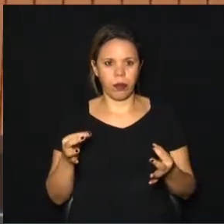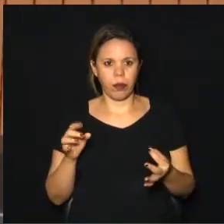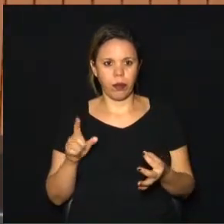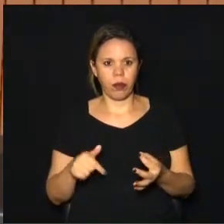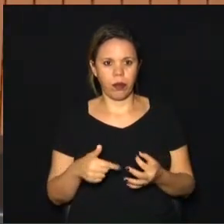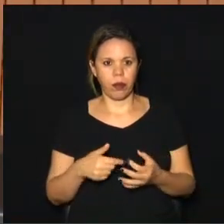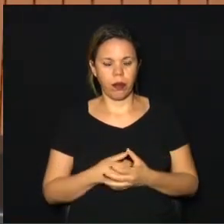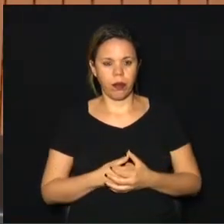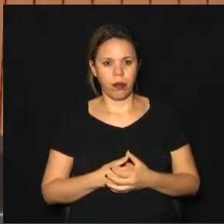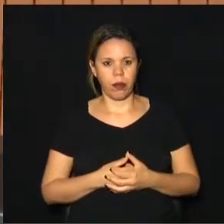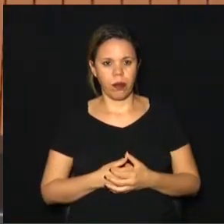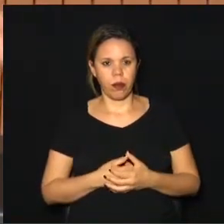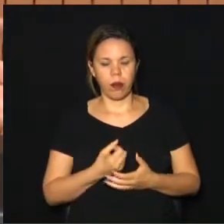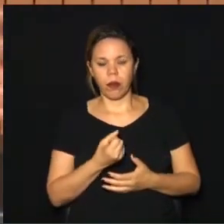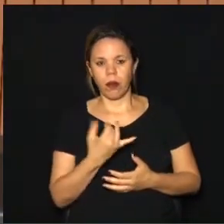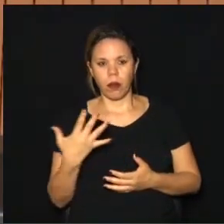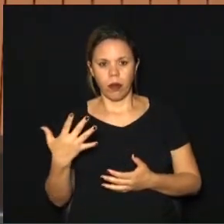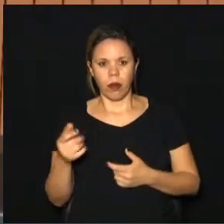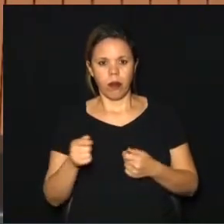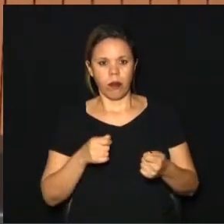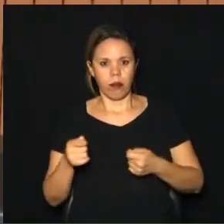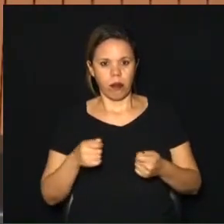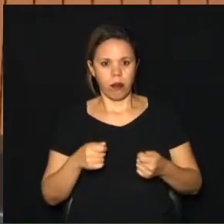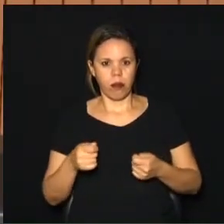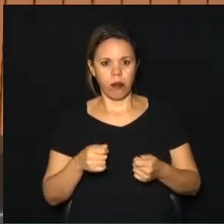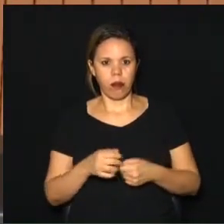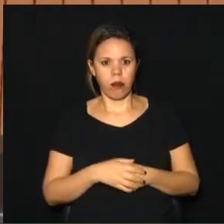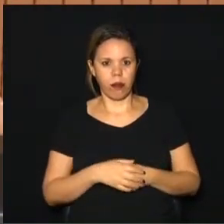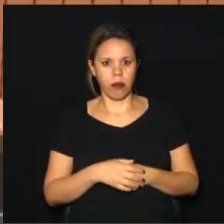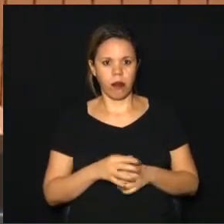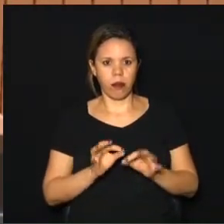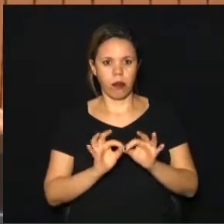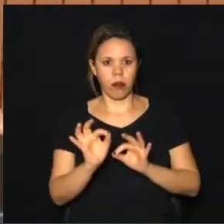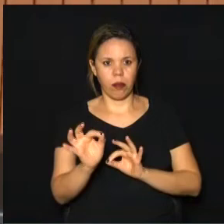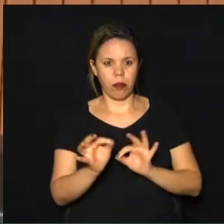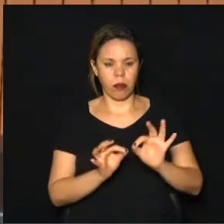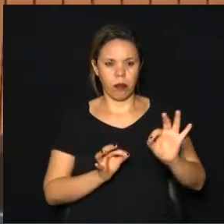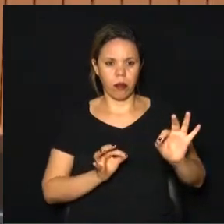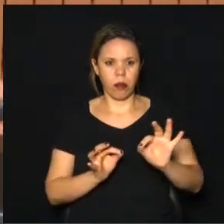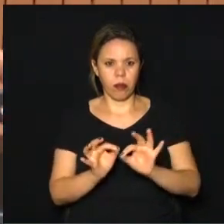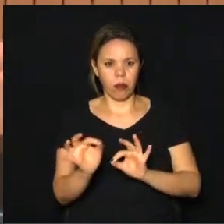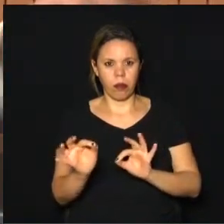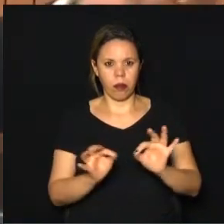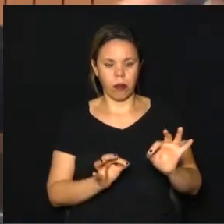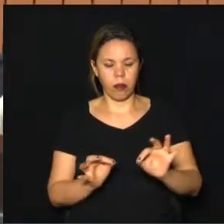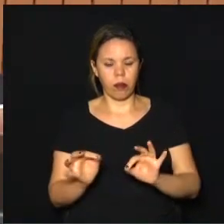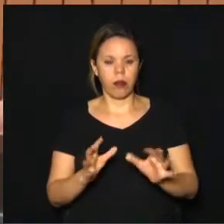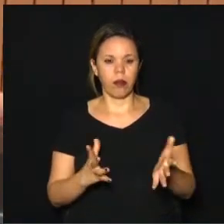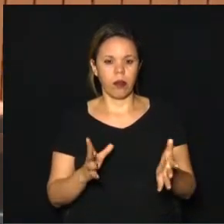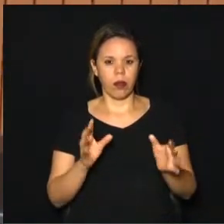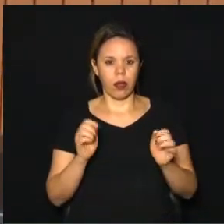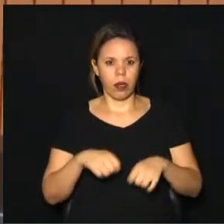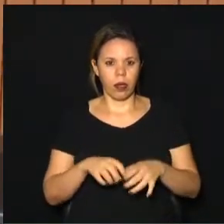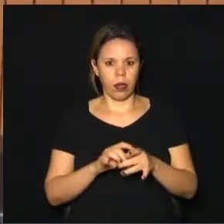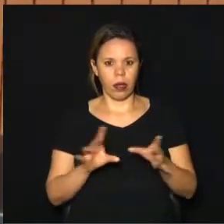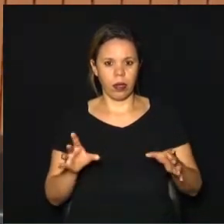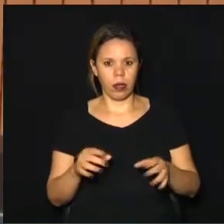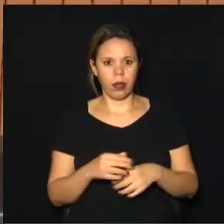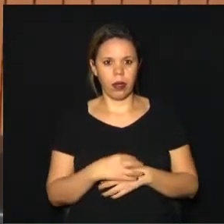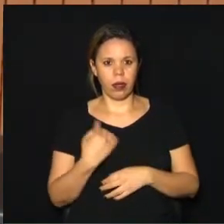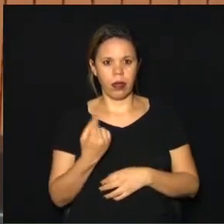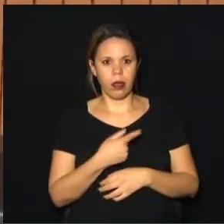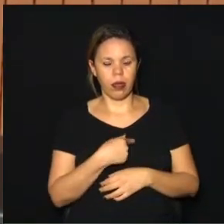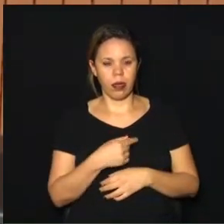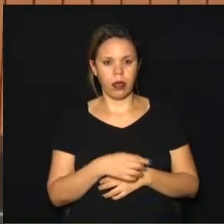essas quantidades que são permitidas e os tamanhos que são permitidos. Com isso aqui, a gente